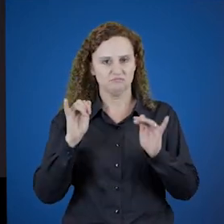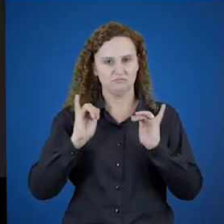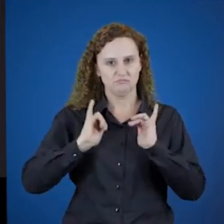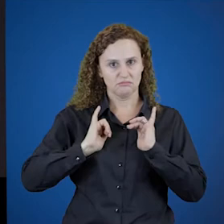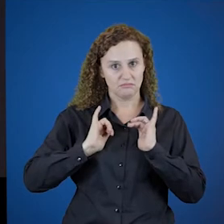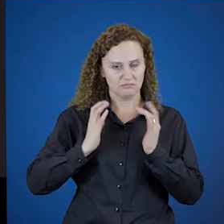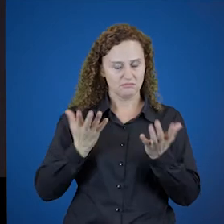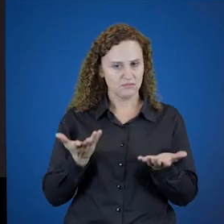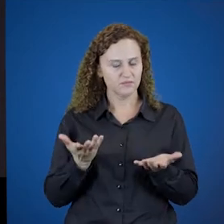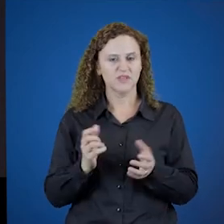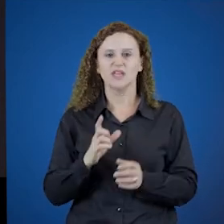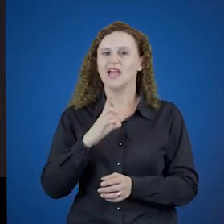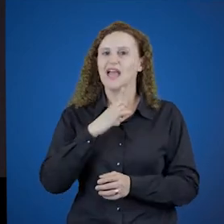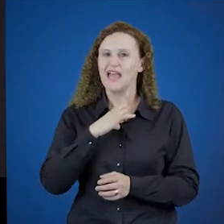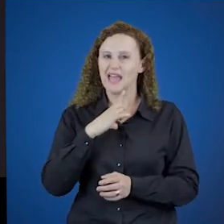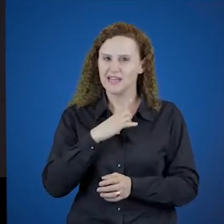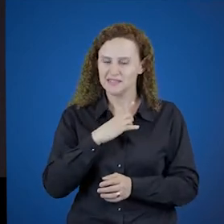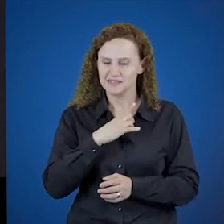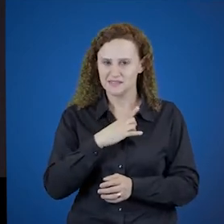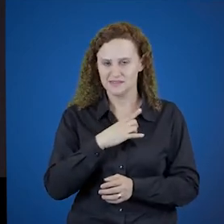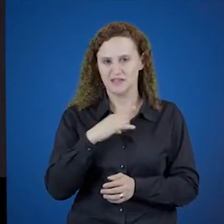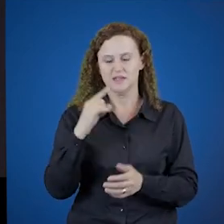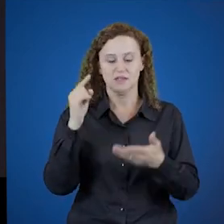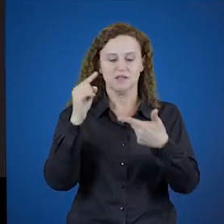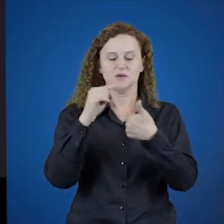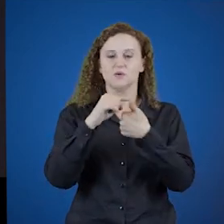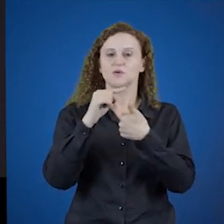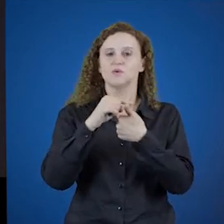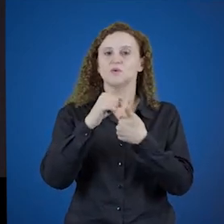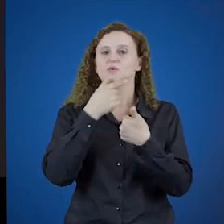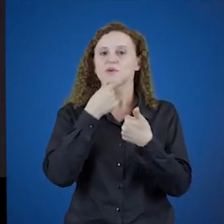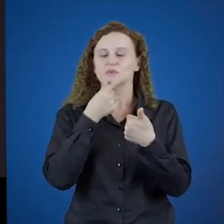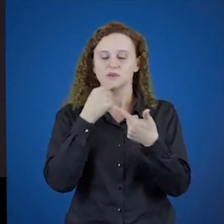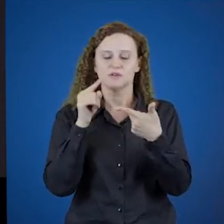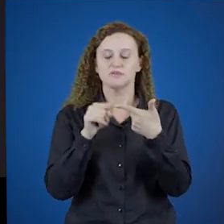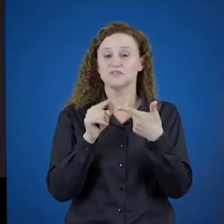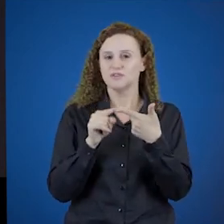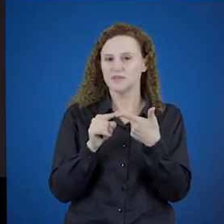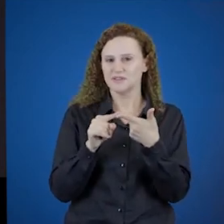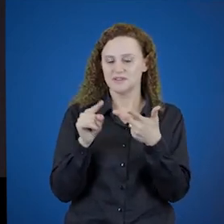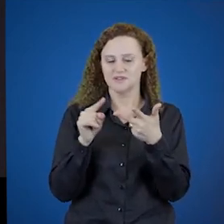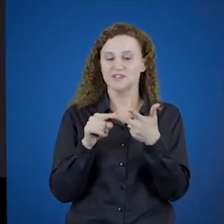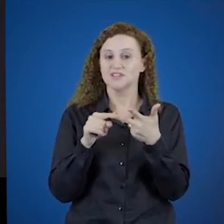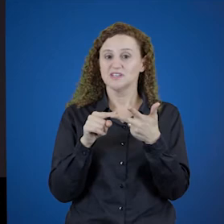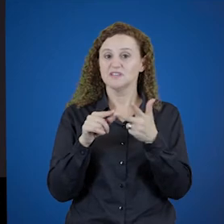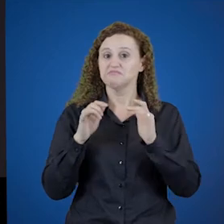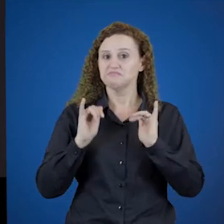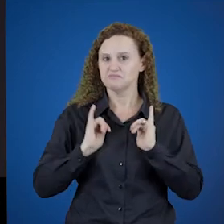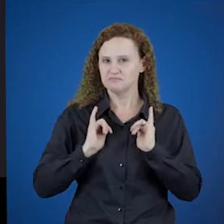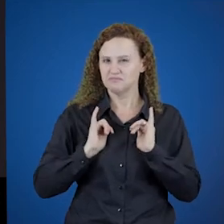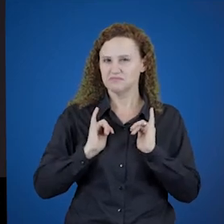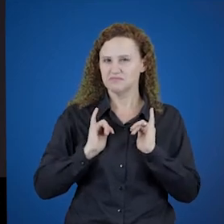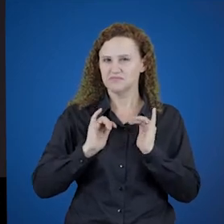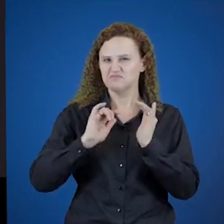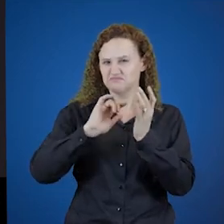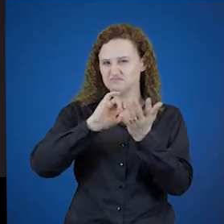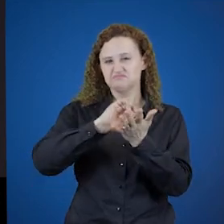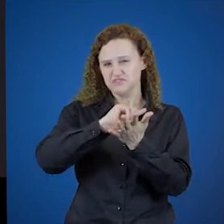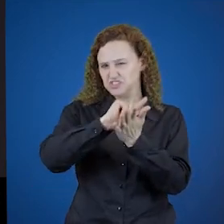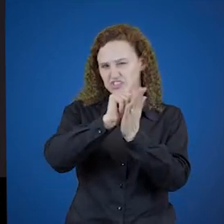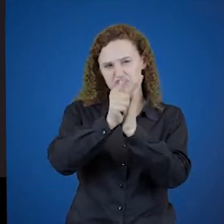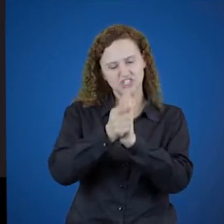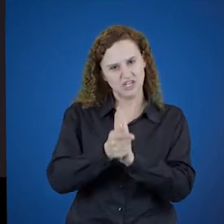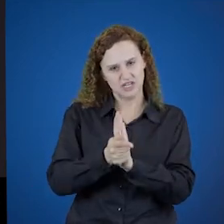três gêneros o masculino o feminino eo neutro em português nós apenas temos